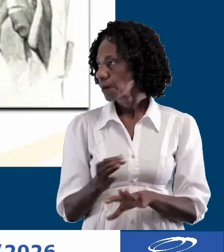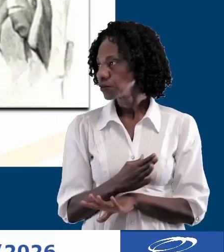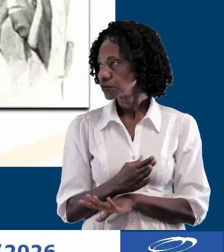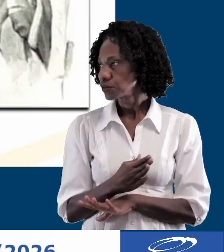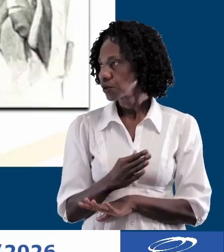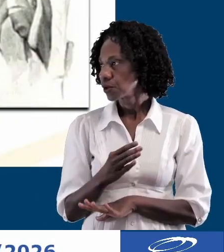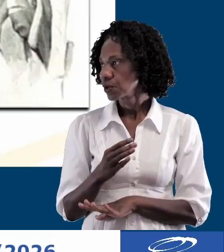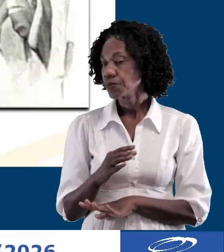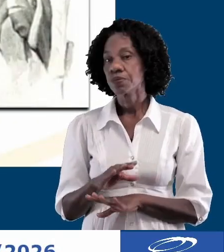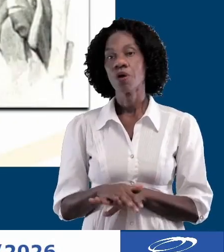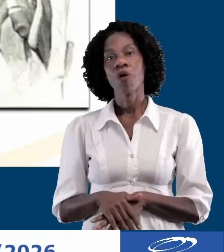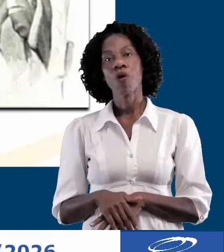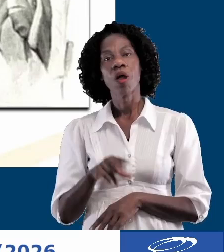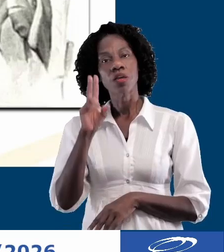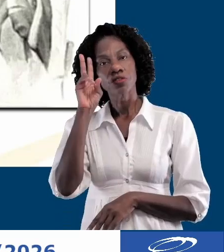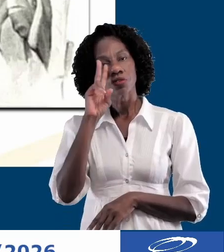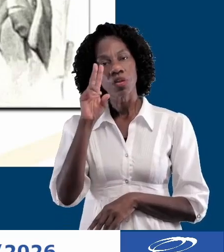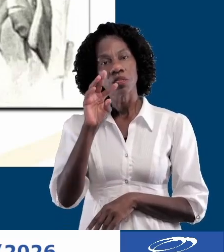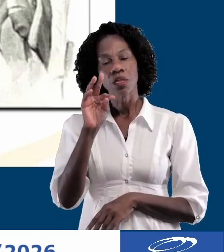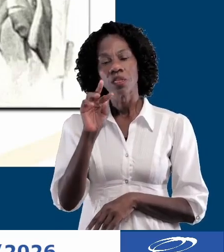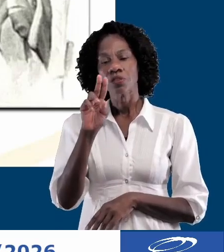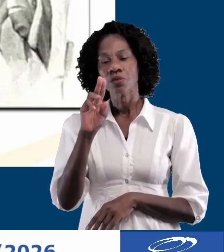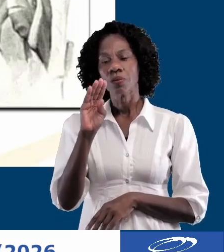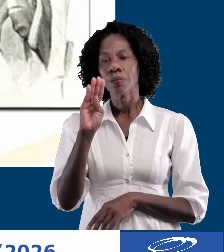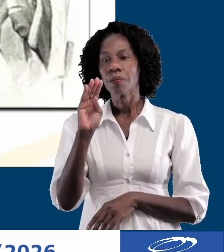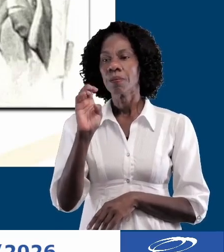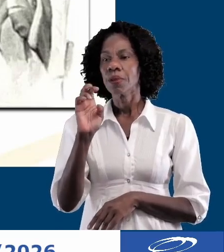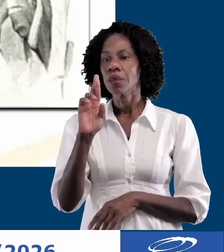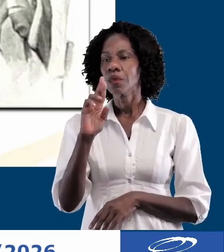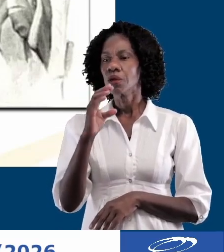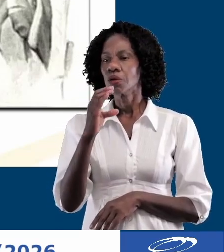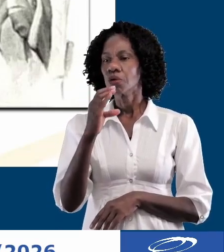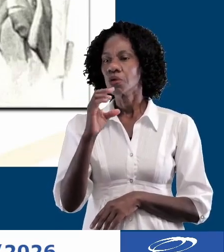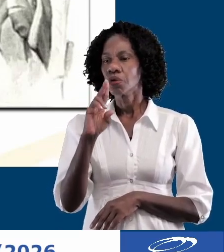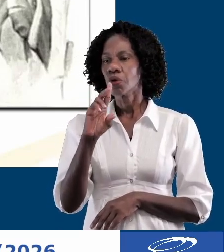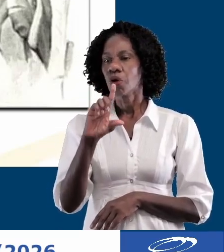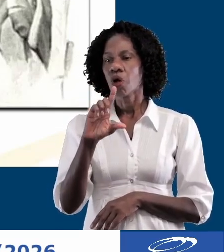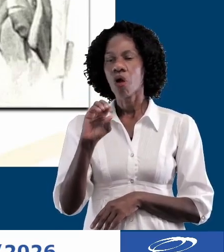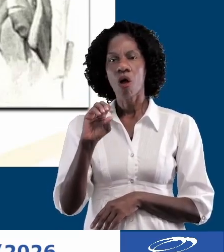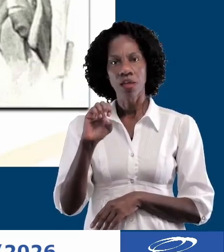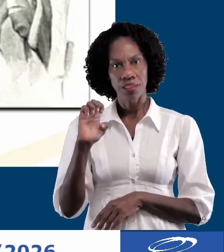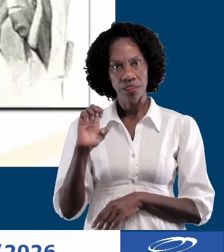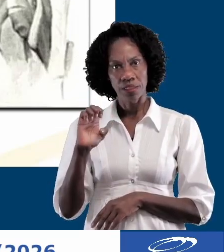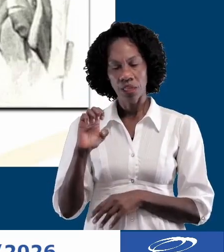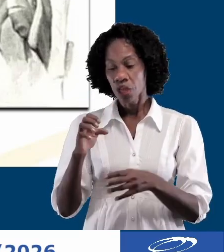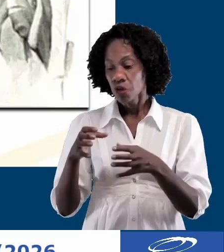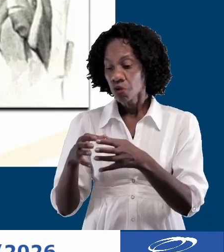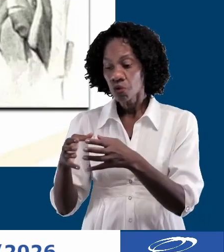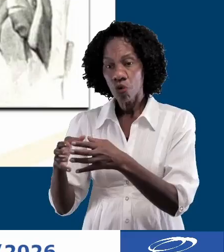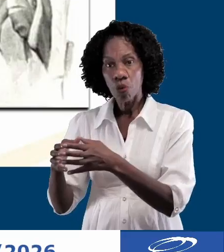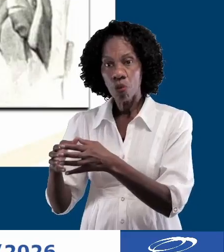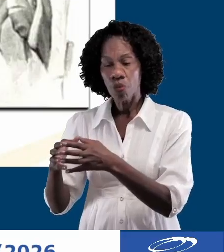a história da tuberculose, ela se confunde com a história da própria humanidade, e da tuberculose vertebral também. Então, aqui